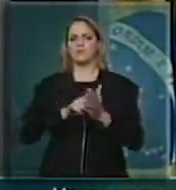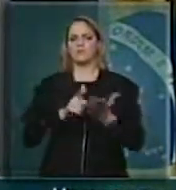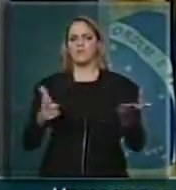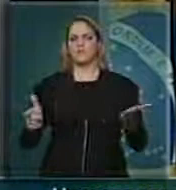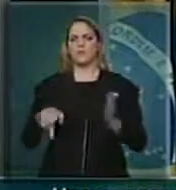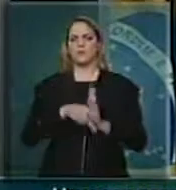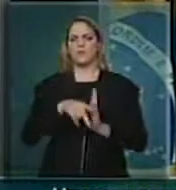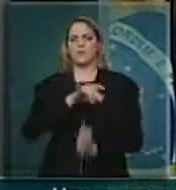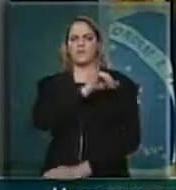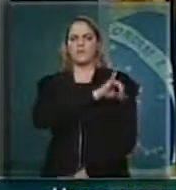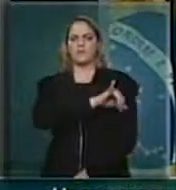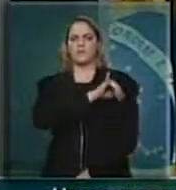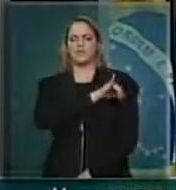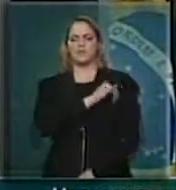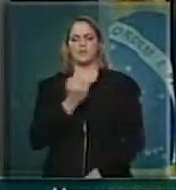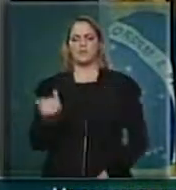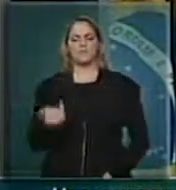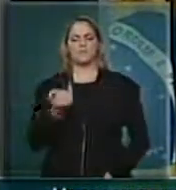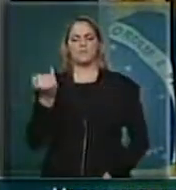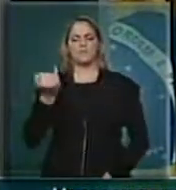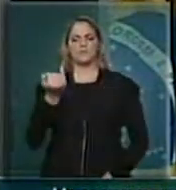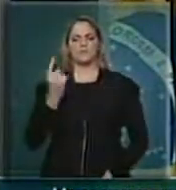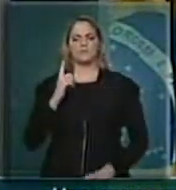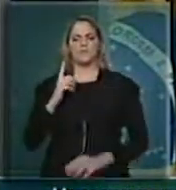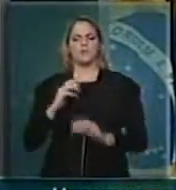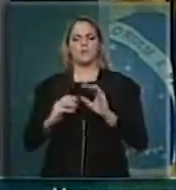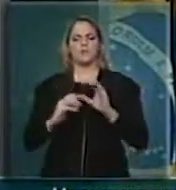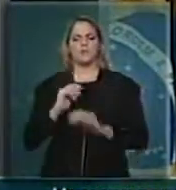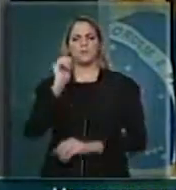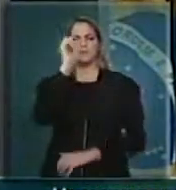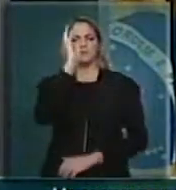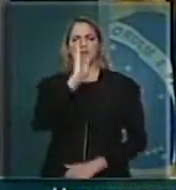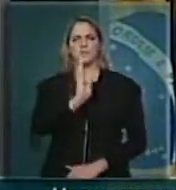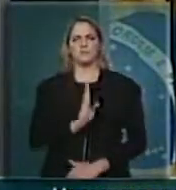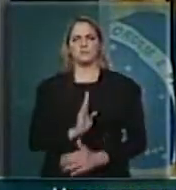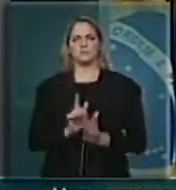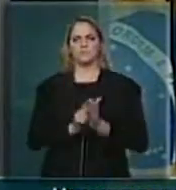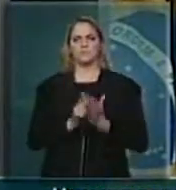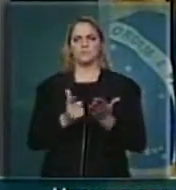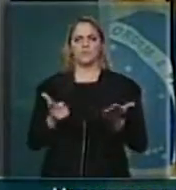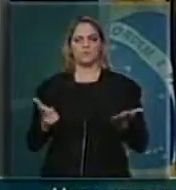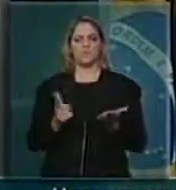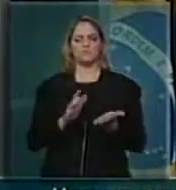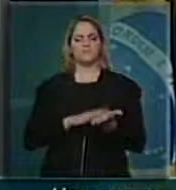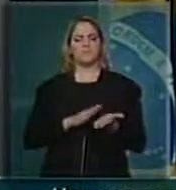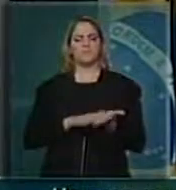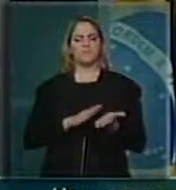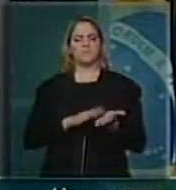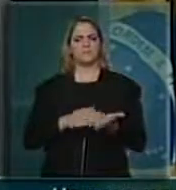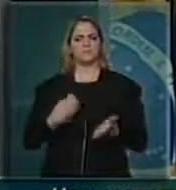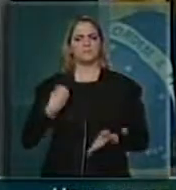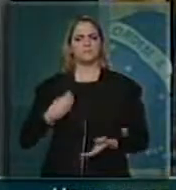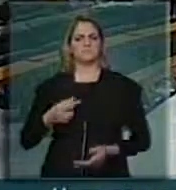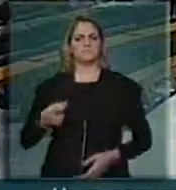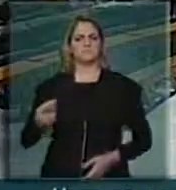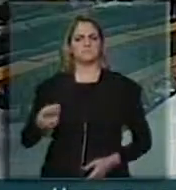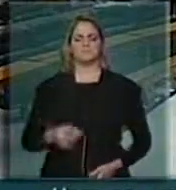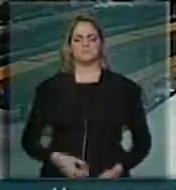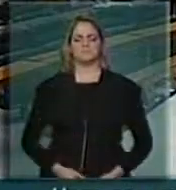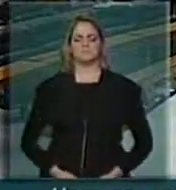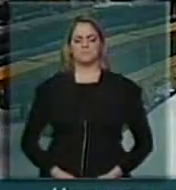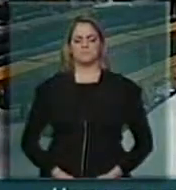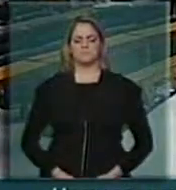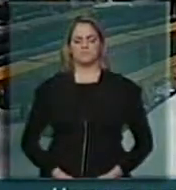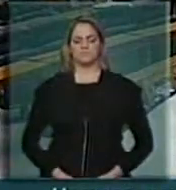Rio de Janeiro, esse importante órgão de comunicação do Brasil, que é o Jornal Dia. Parabéns e longa vida. Thank you.